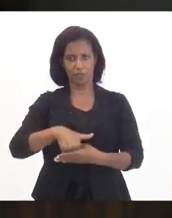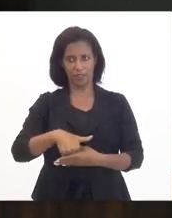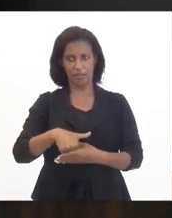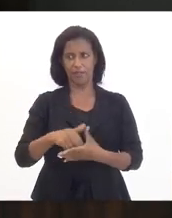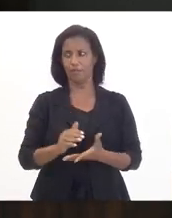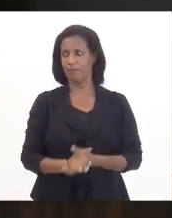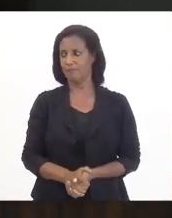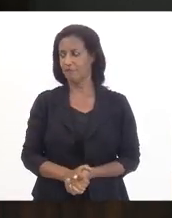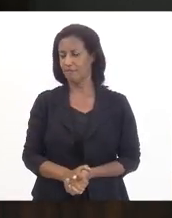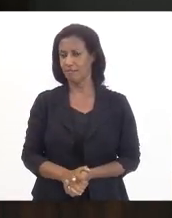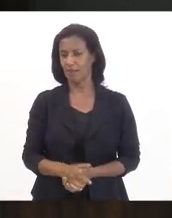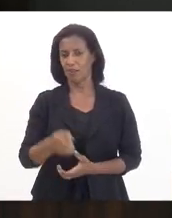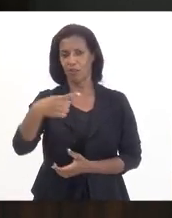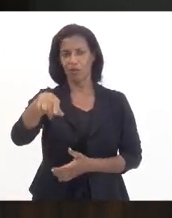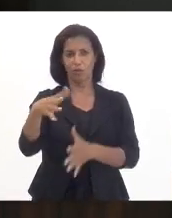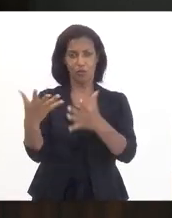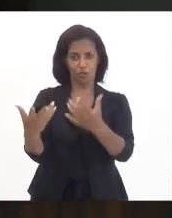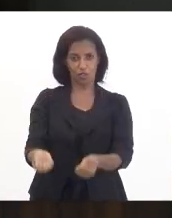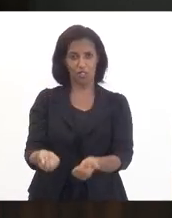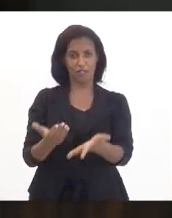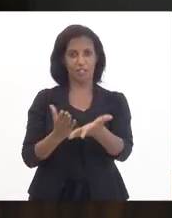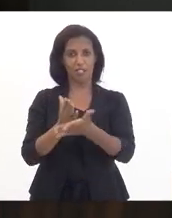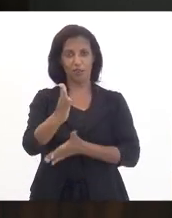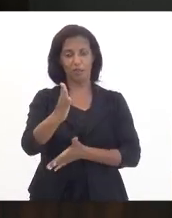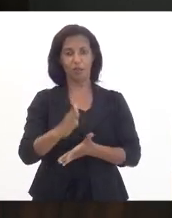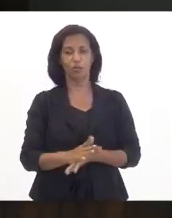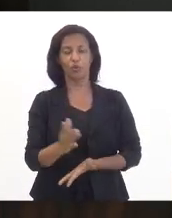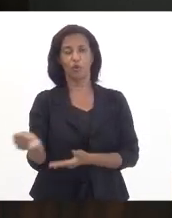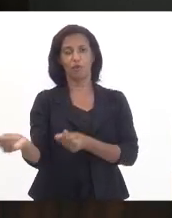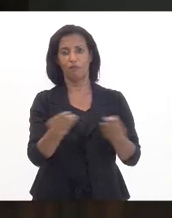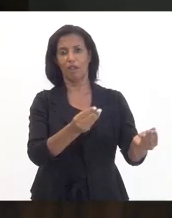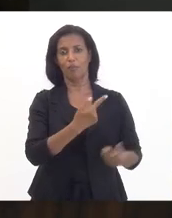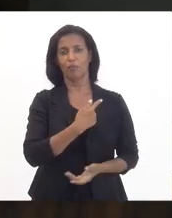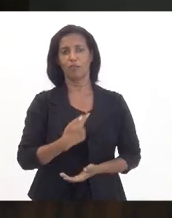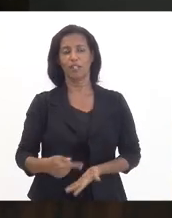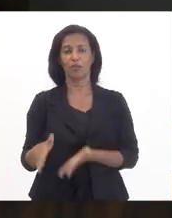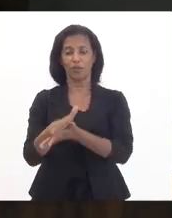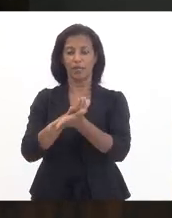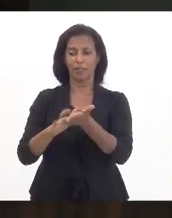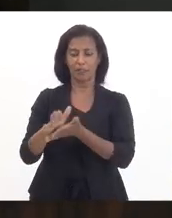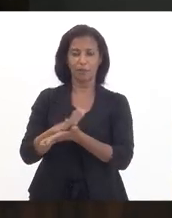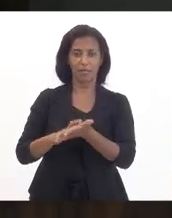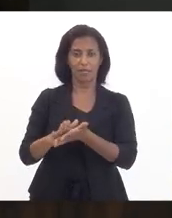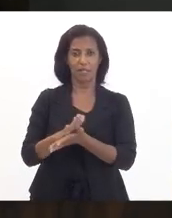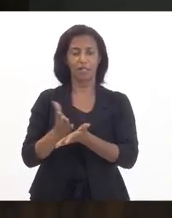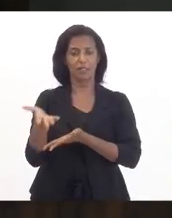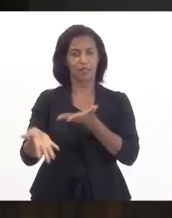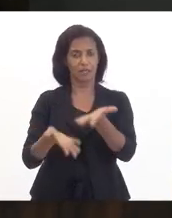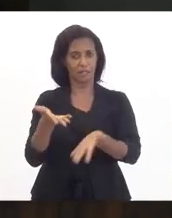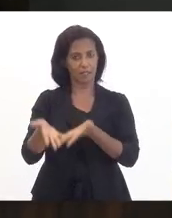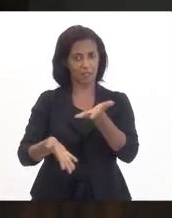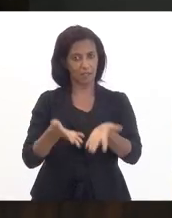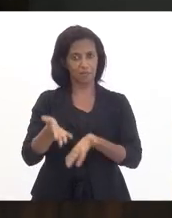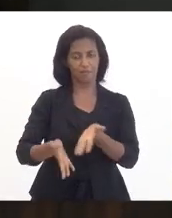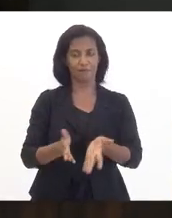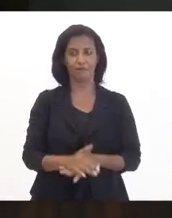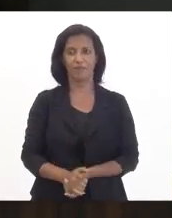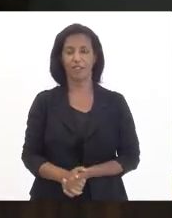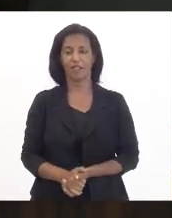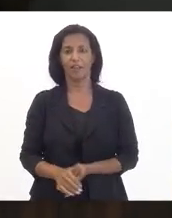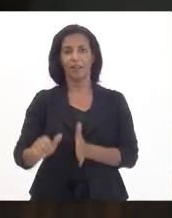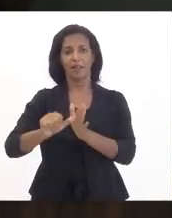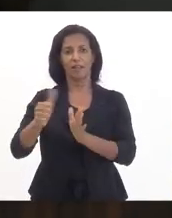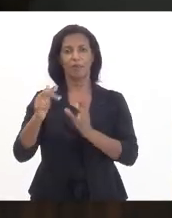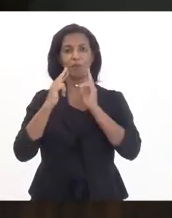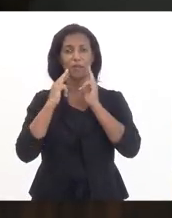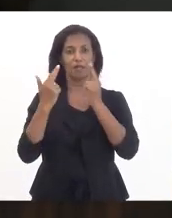assim destacada. Senhores que aprovam, permaneçam como estão, aprovado. Vai ao governador. Nada mais a tratar na primeira